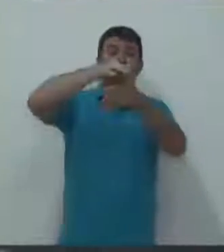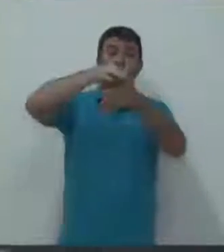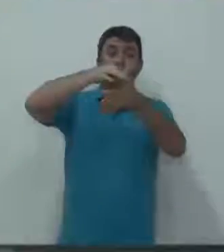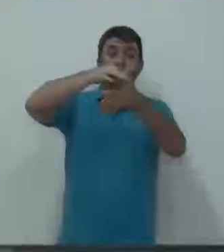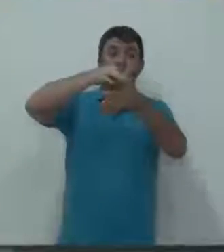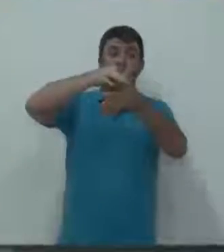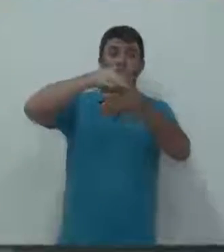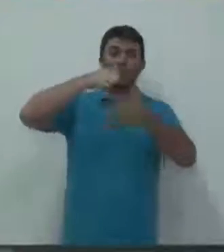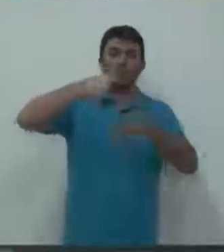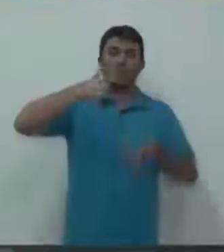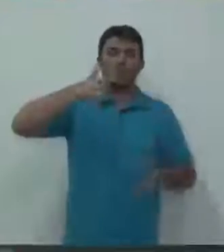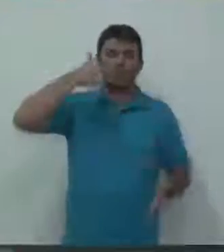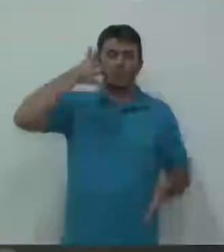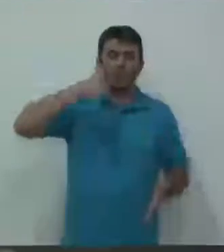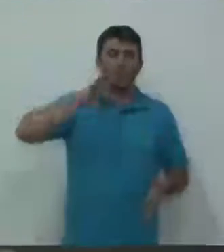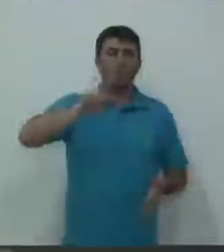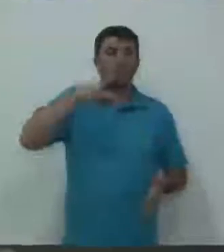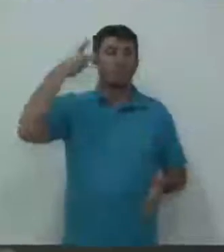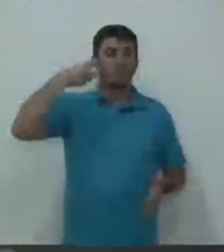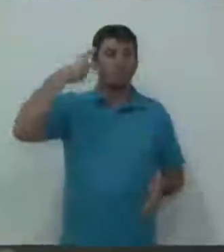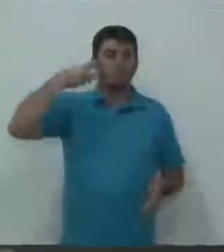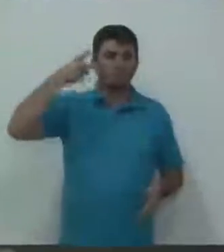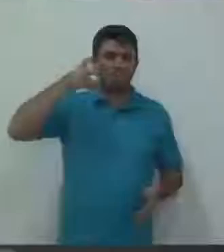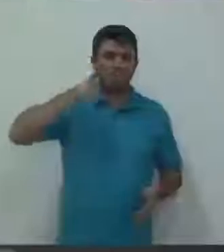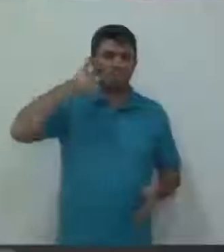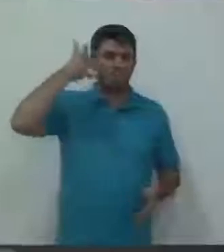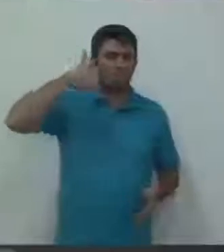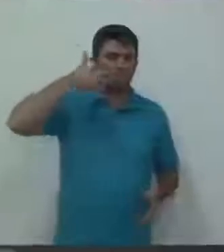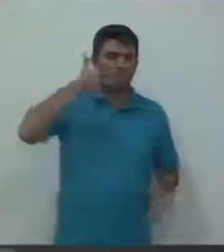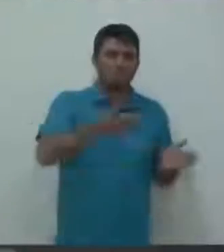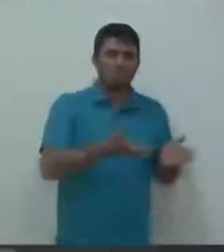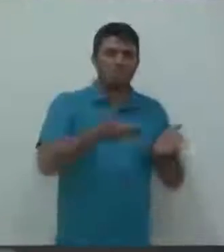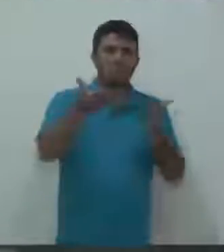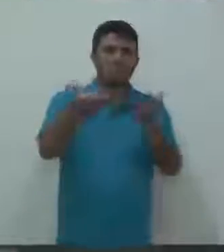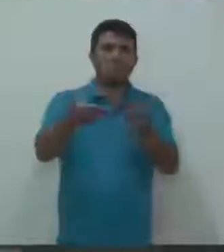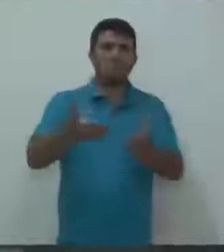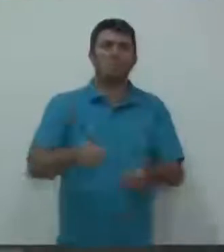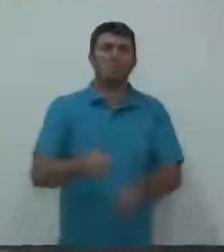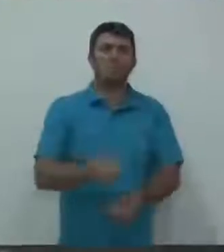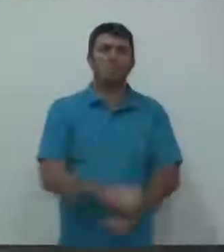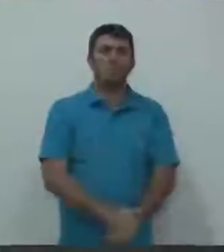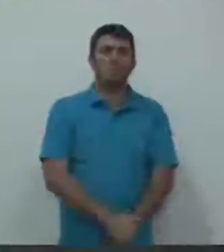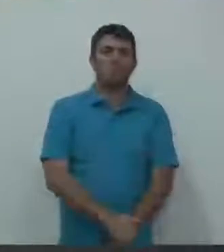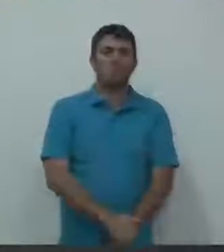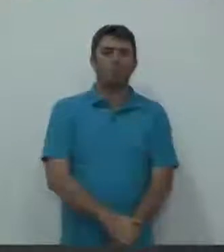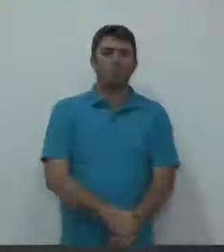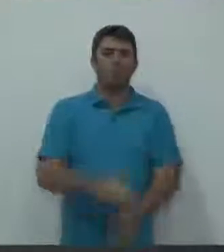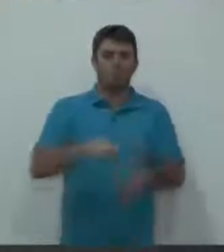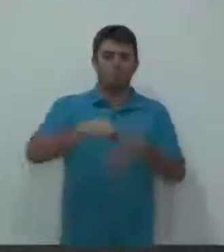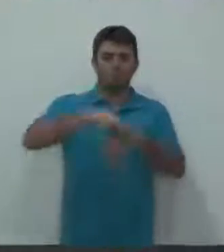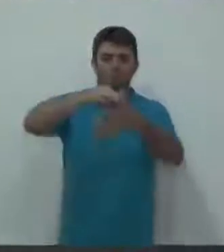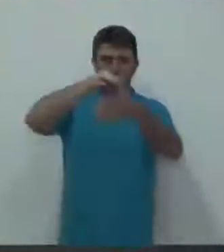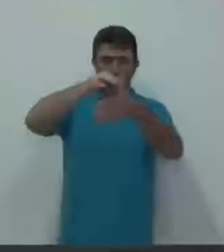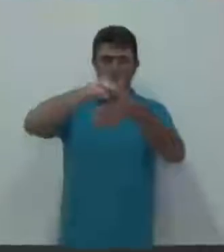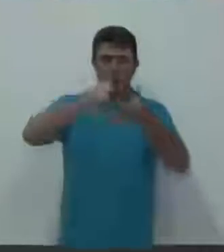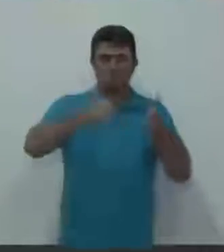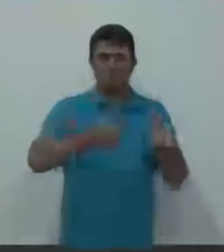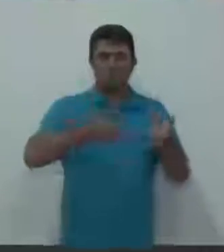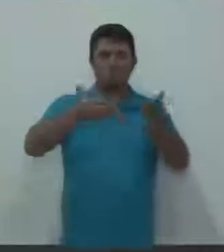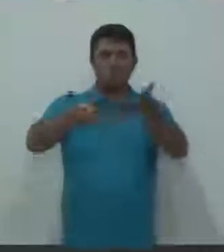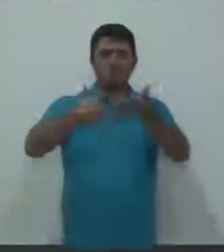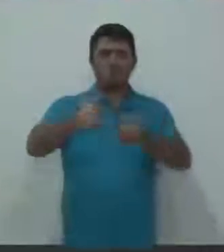palavra, vereador. Pedindo para o presidente. Concedido. Pelo líder. Desde que autorizada pelo líder. Já concedeu,